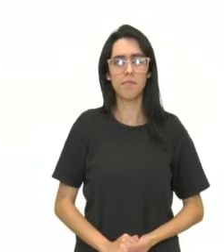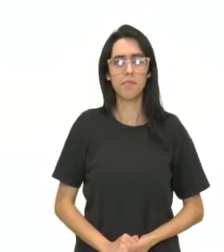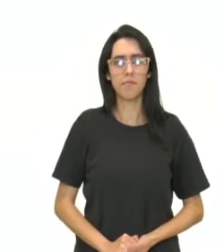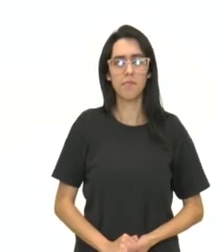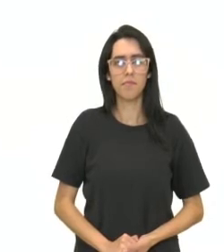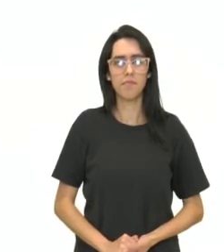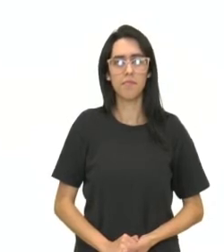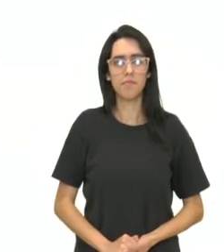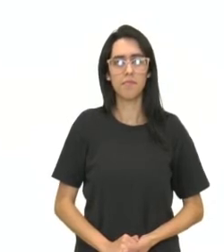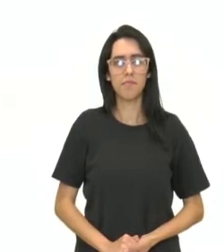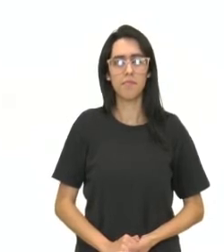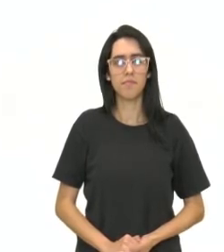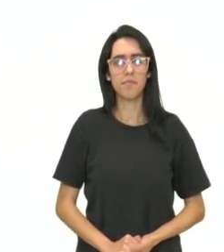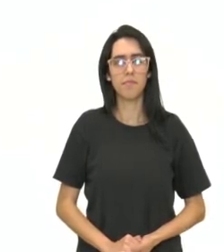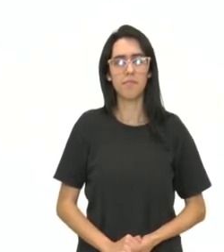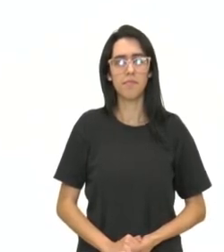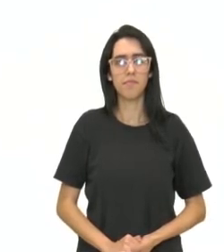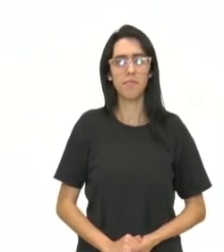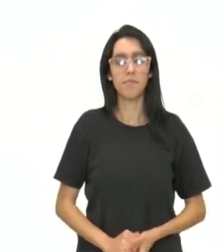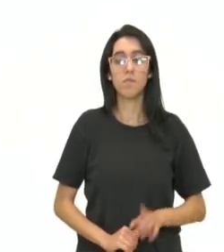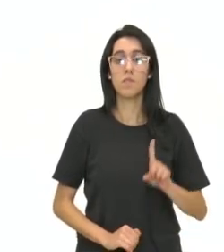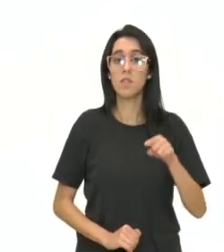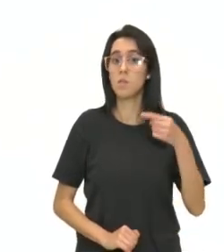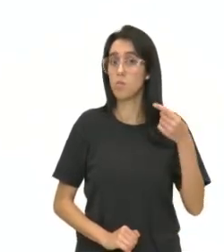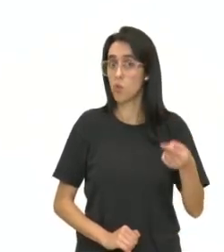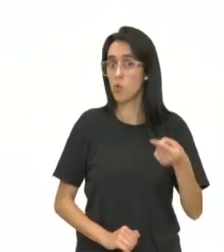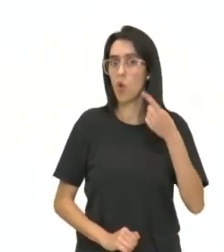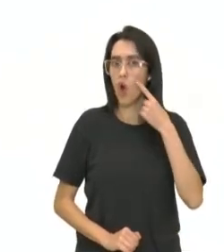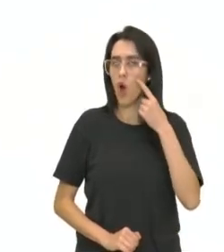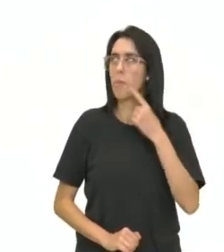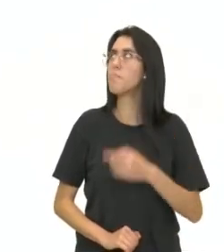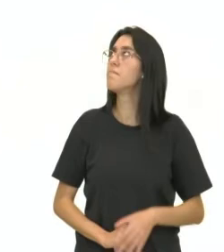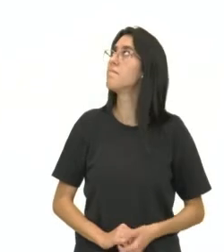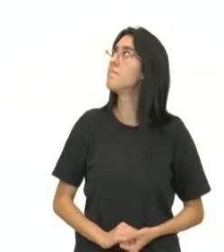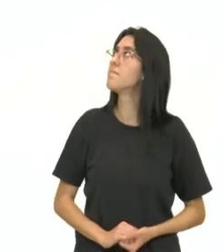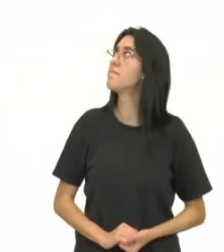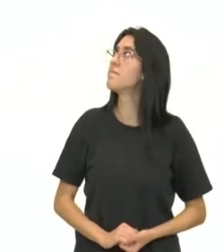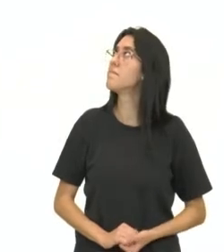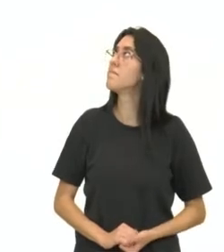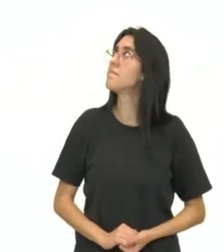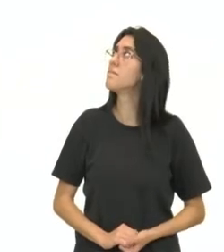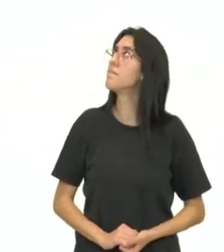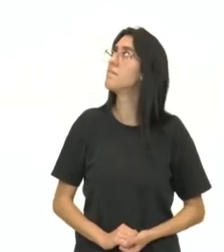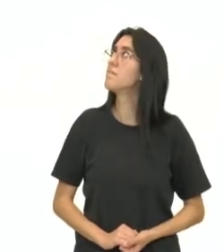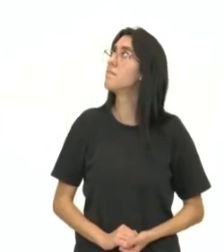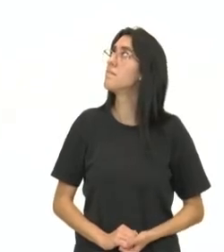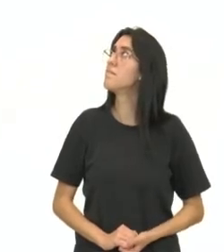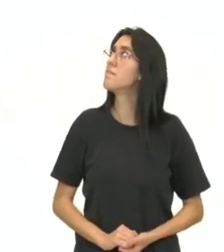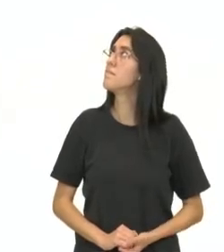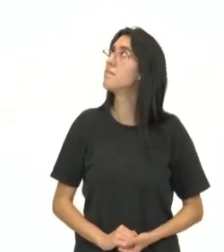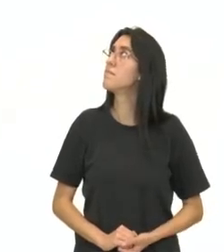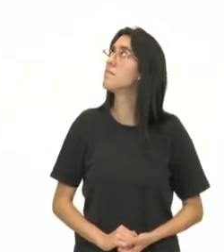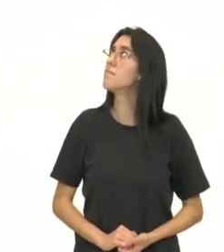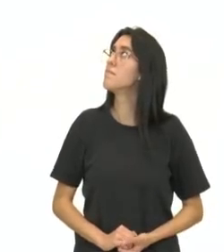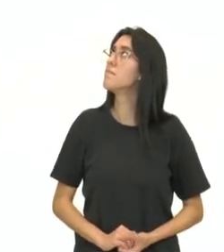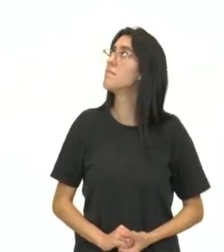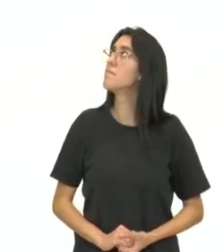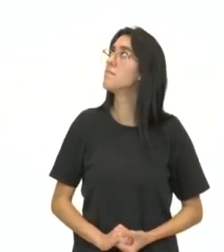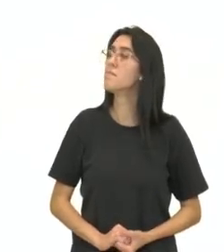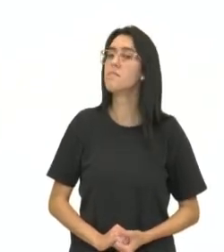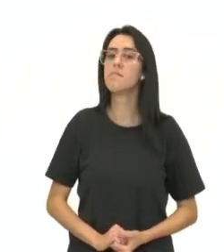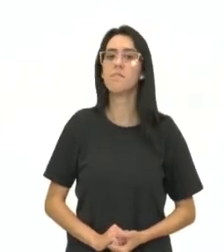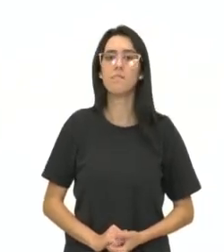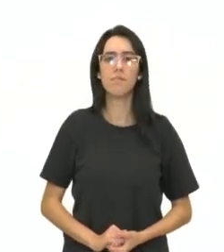totally dura deu Deus conhece a ser semana ao vivo o mar substantivo substantivo